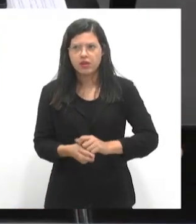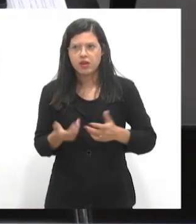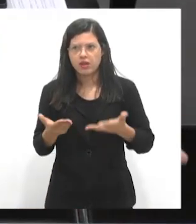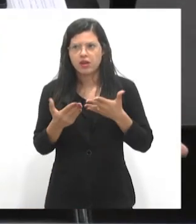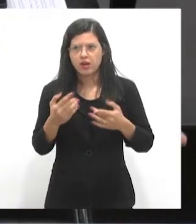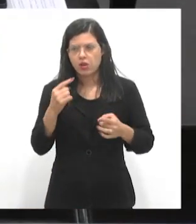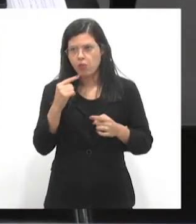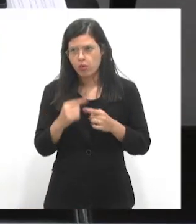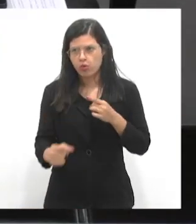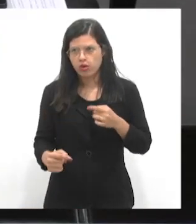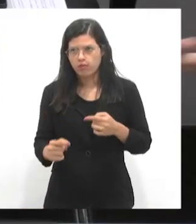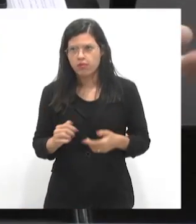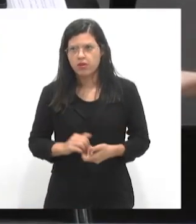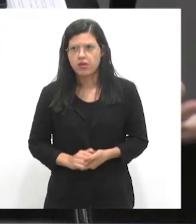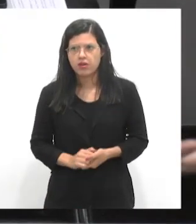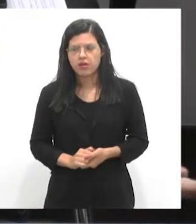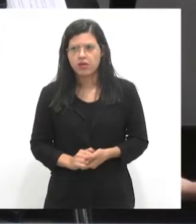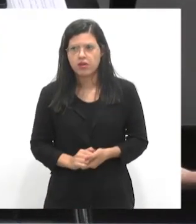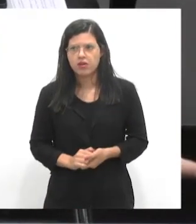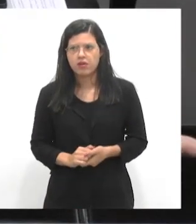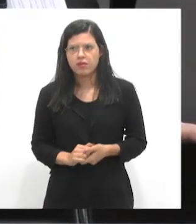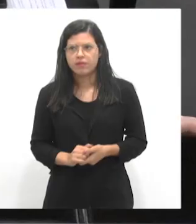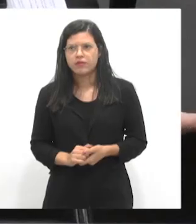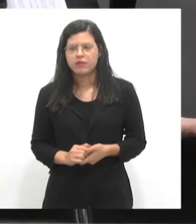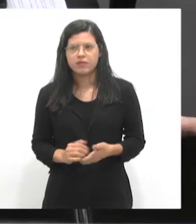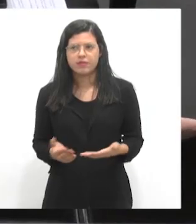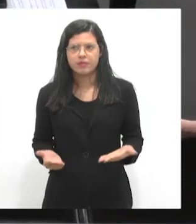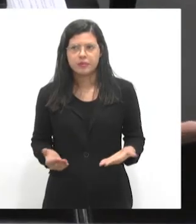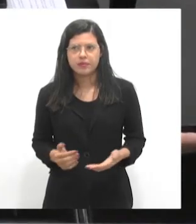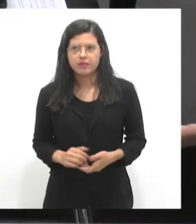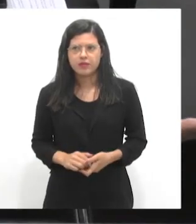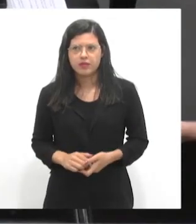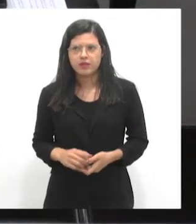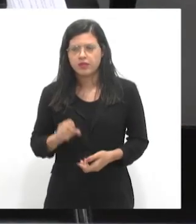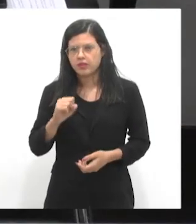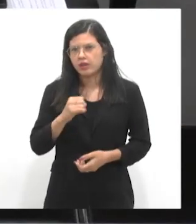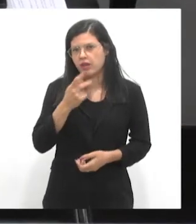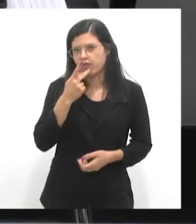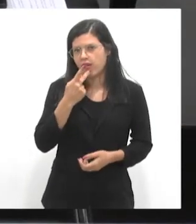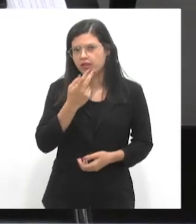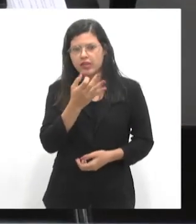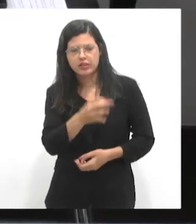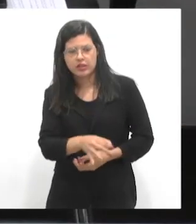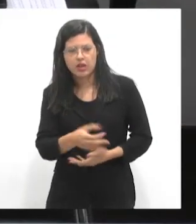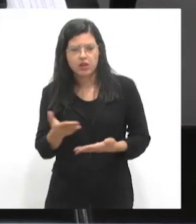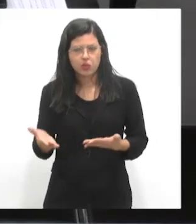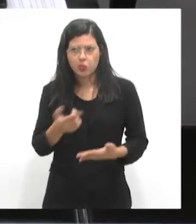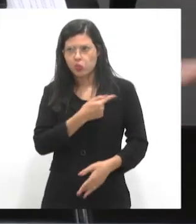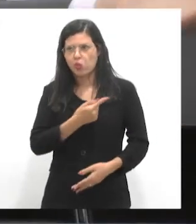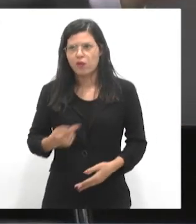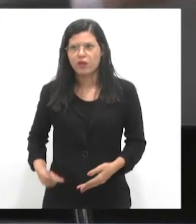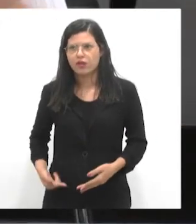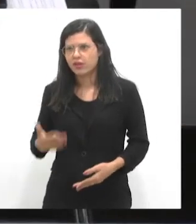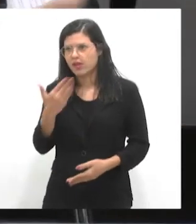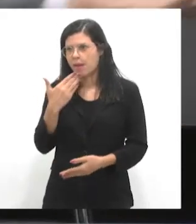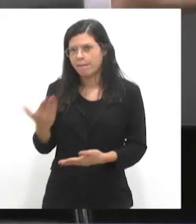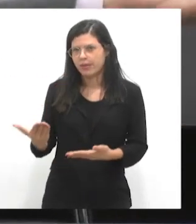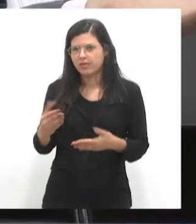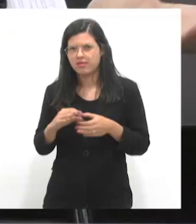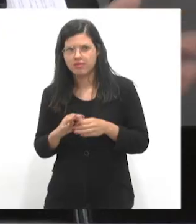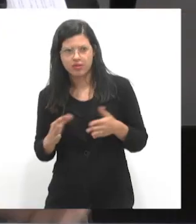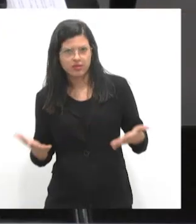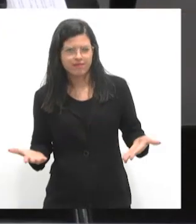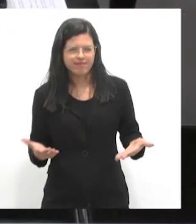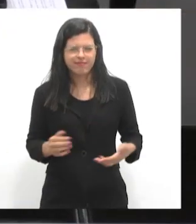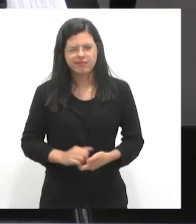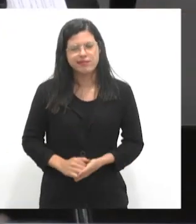proibir, né? Vai ficar uma contradição. Se a gente diz que está certo, o governo está pedindo autorização para facultar,